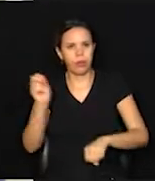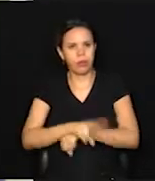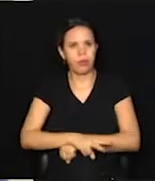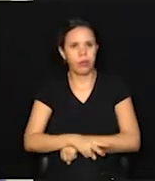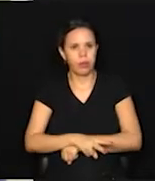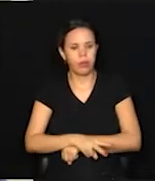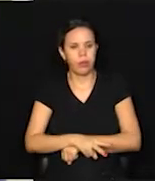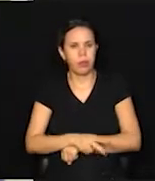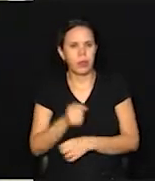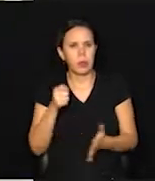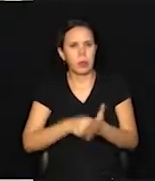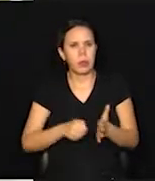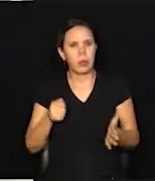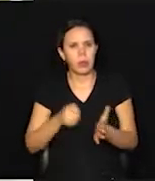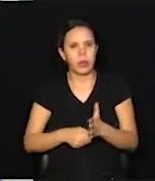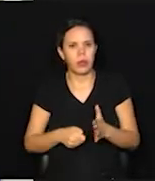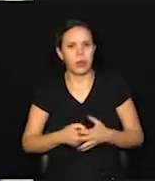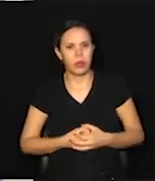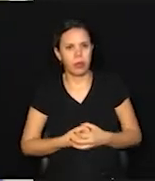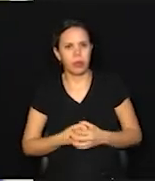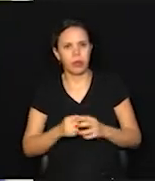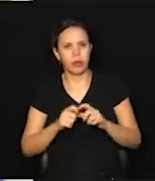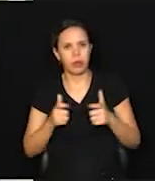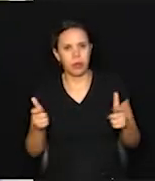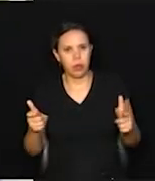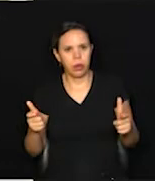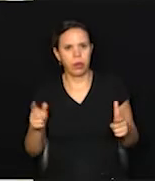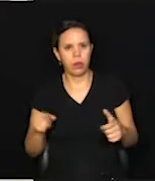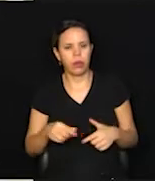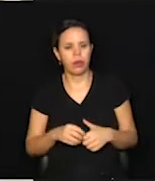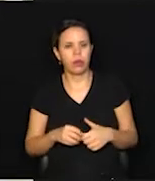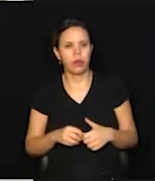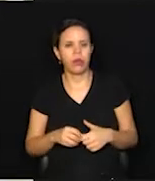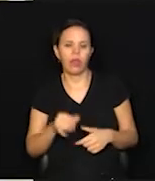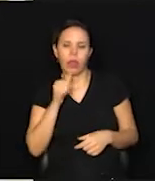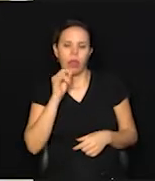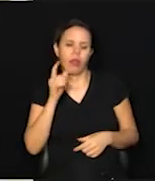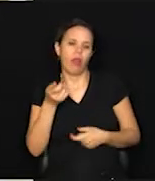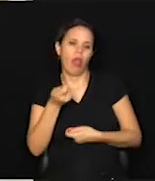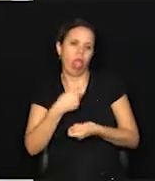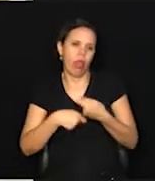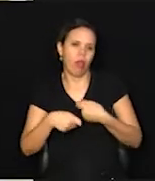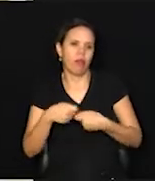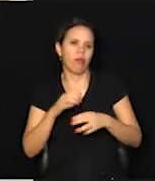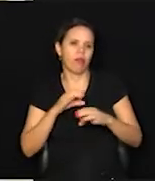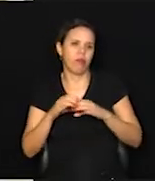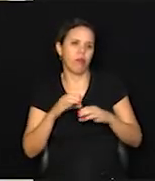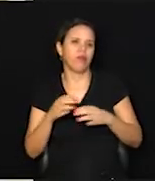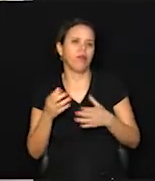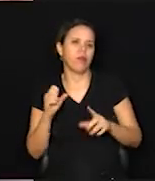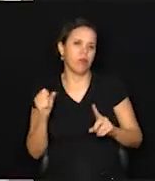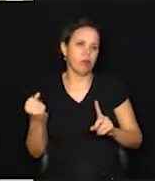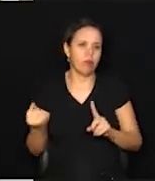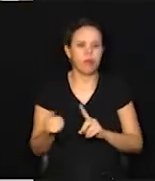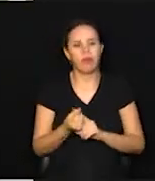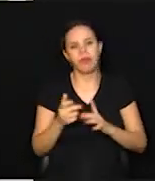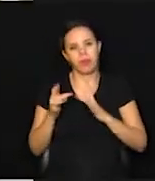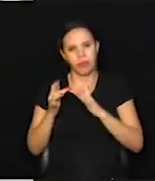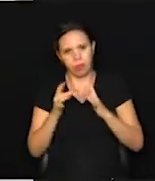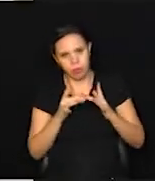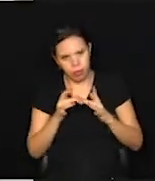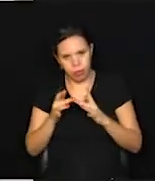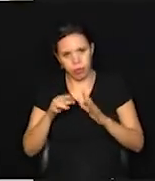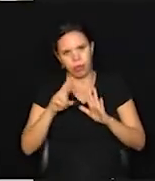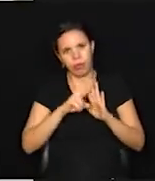a resistência muito grande a uma adoção articulada de medidas de proteção social vinculadas a